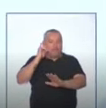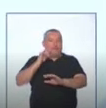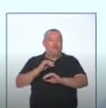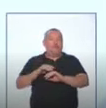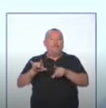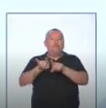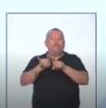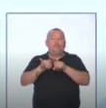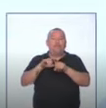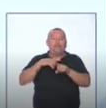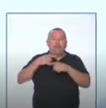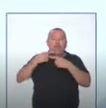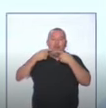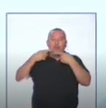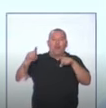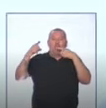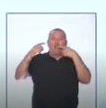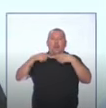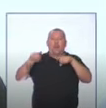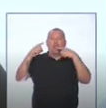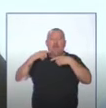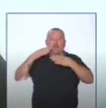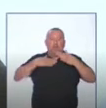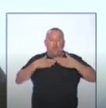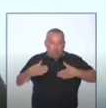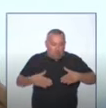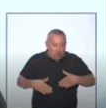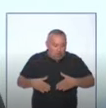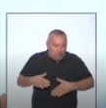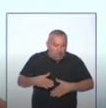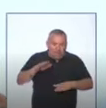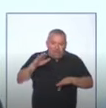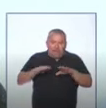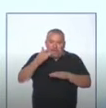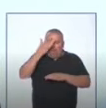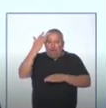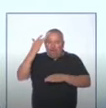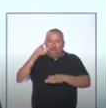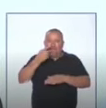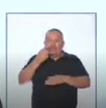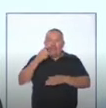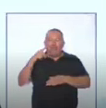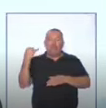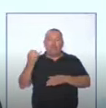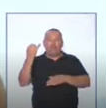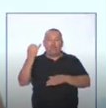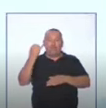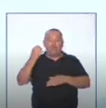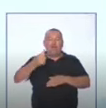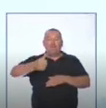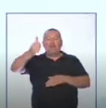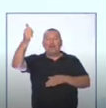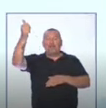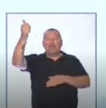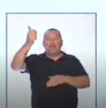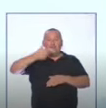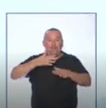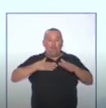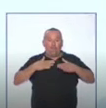de não ficar criticando a pessoa pela aparência física, né? Eu sempre costumo falar que os nossos valores são muito mais importantes do que a nossa